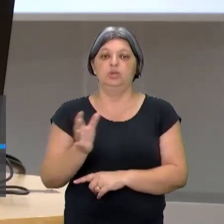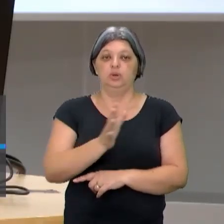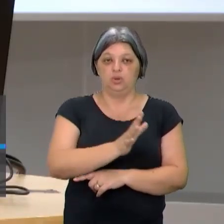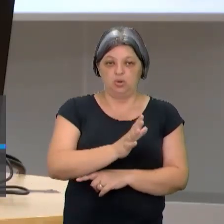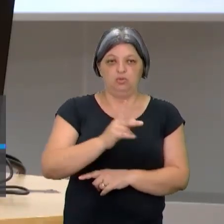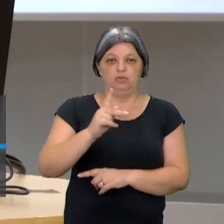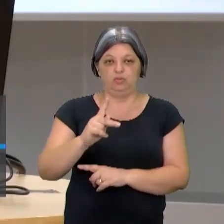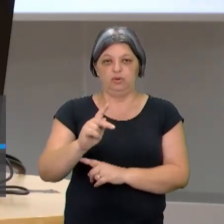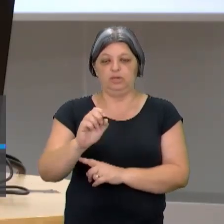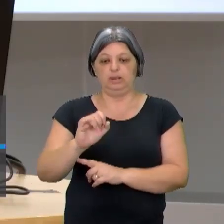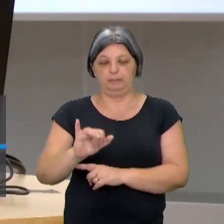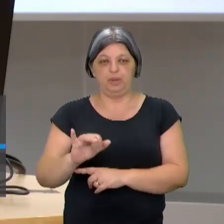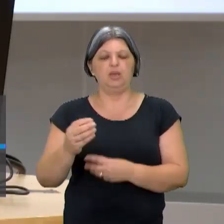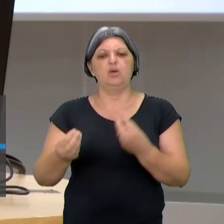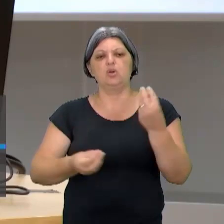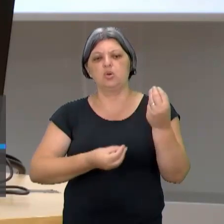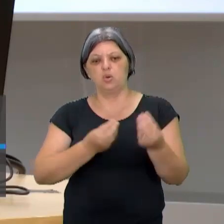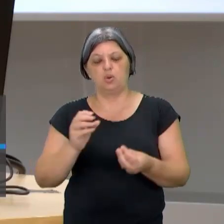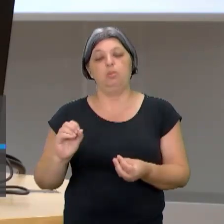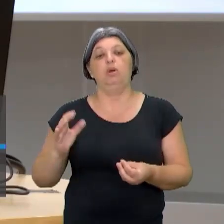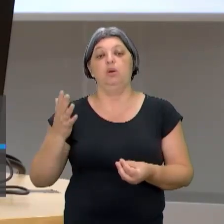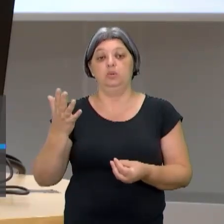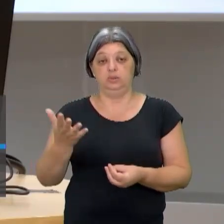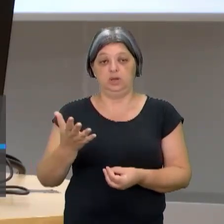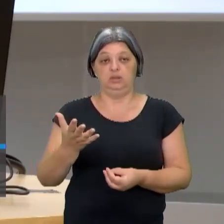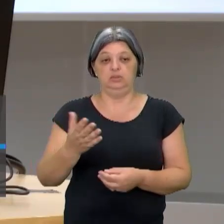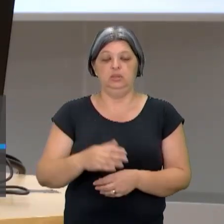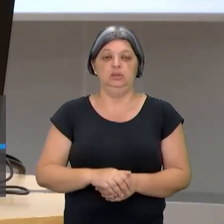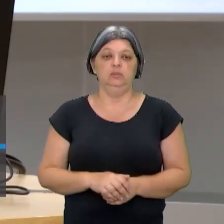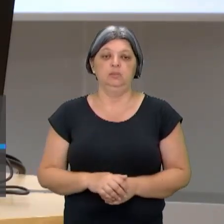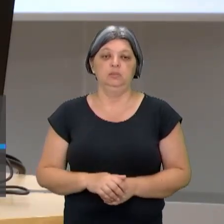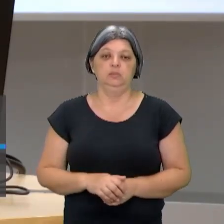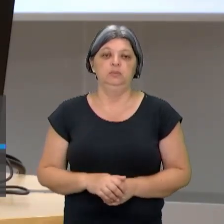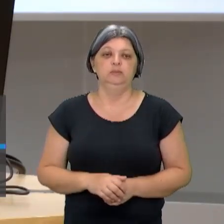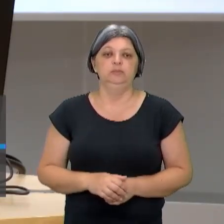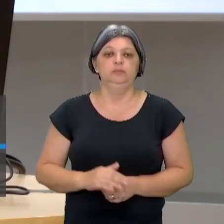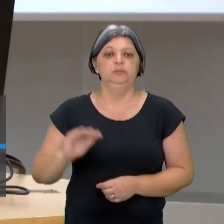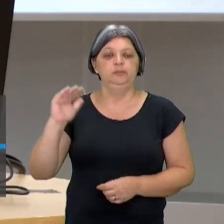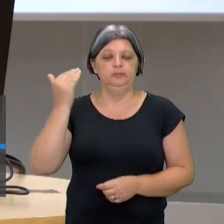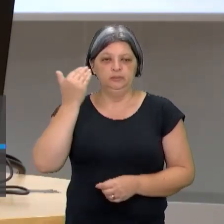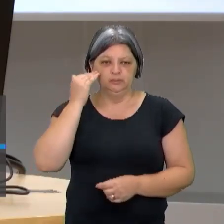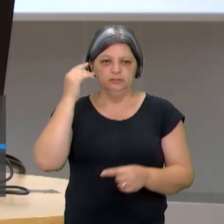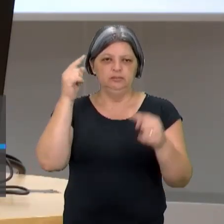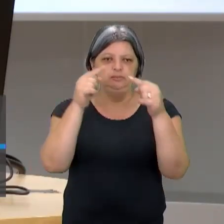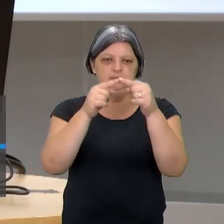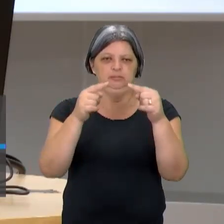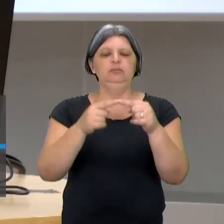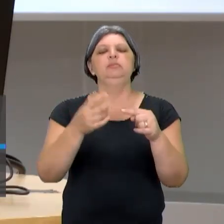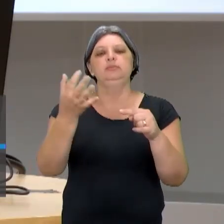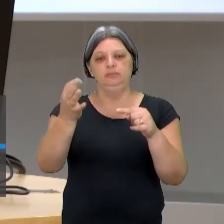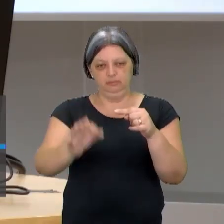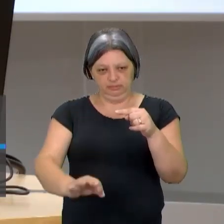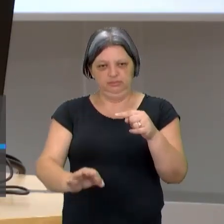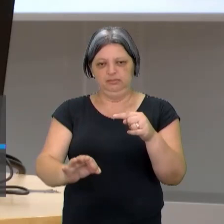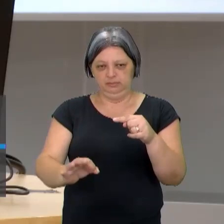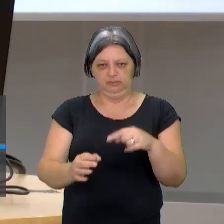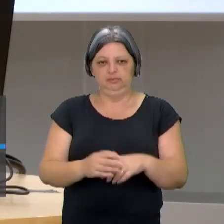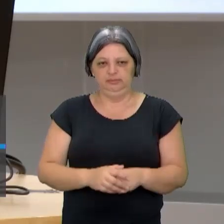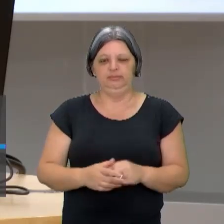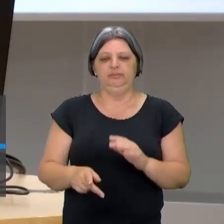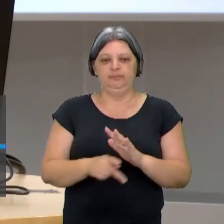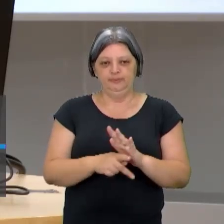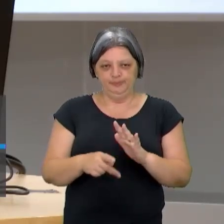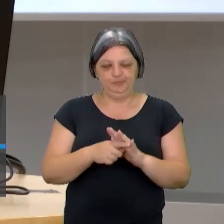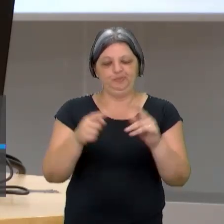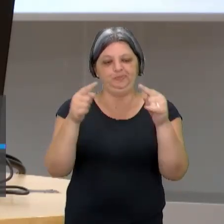saber aí como funcionam as demandas e tudo mais. Então, seguindo esse raciocínio, está correto aí o que vocês colocaram, que é alinhamento